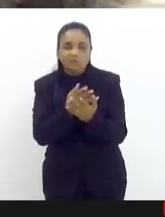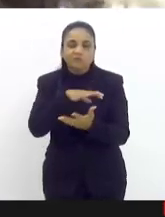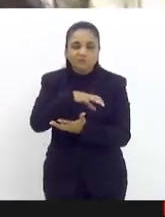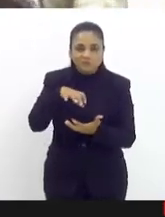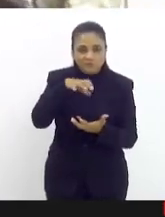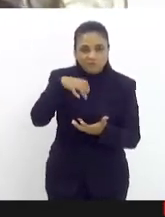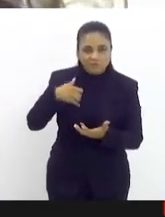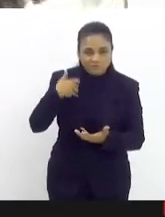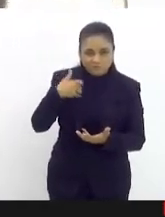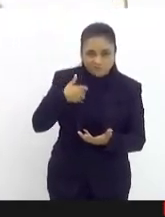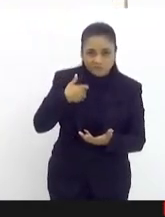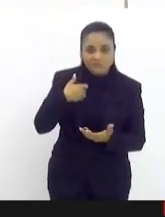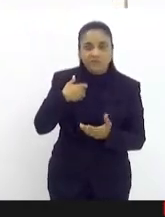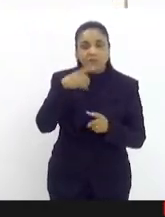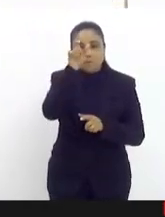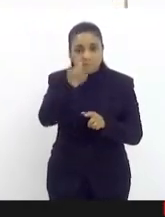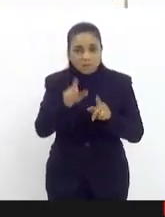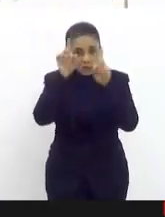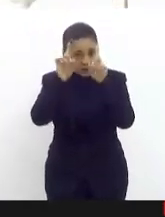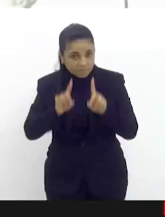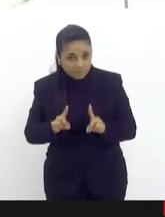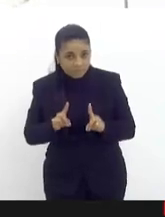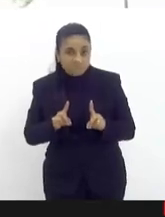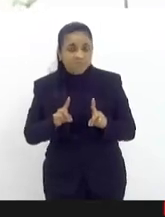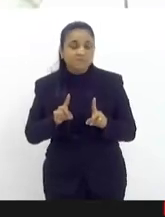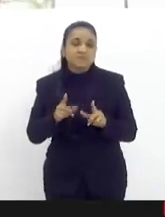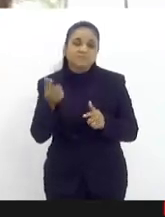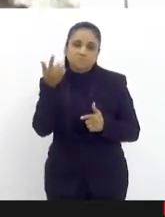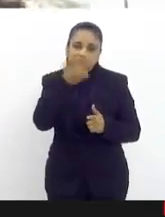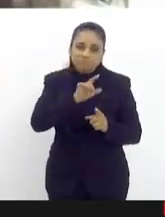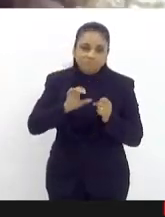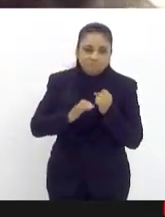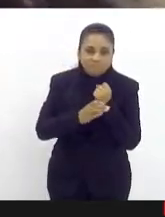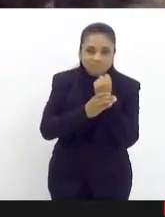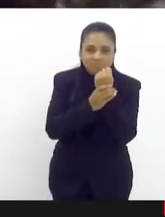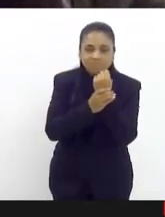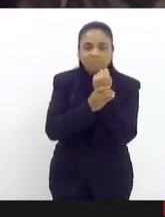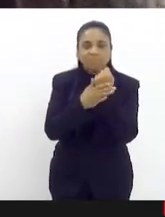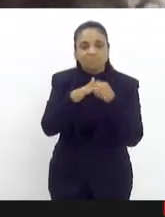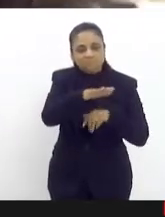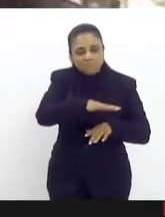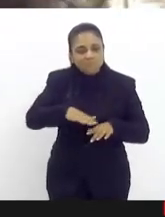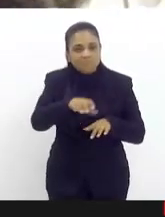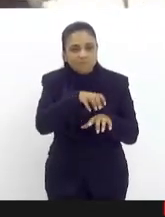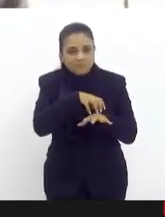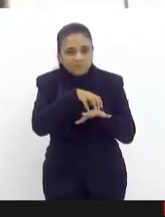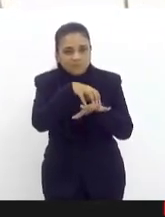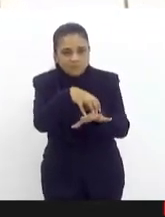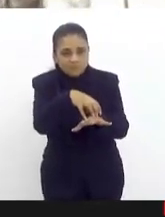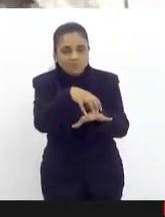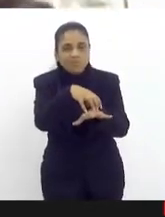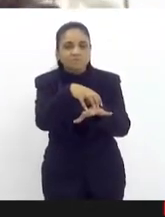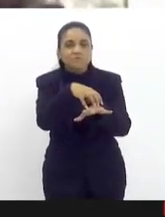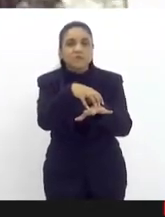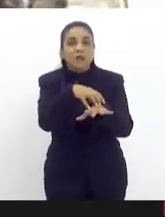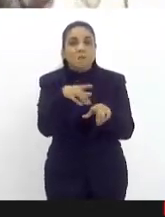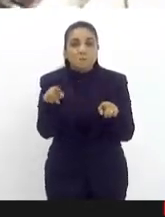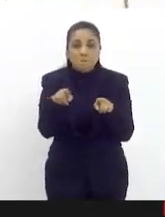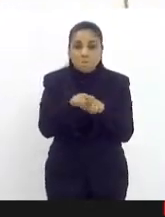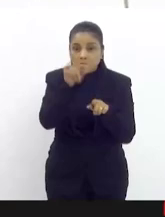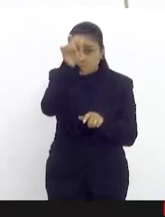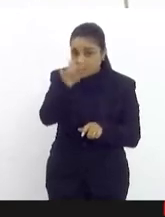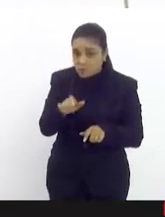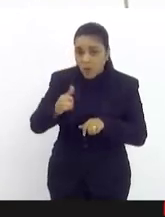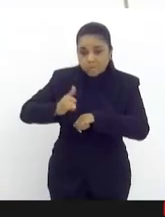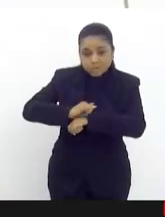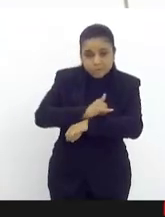com deficiências, é preciso garantir espaços de transporte que garanta acesso também a pessoas gordas. Não